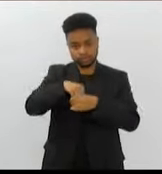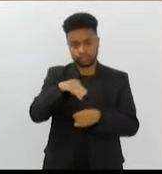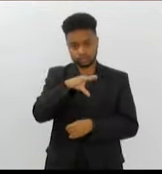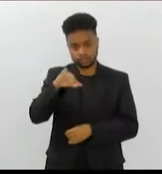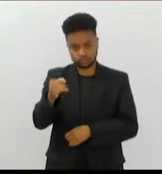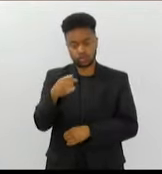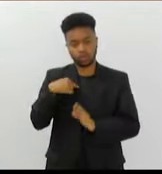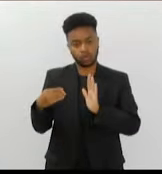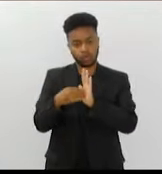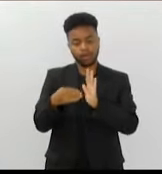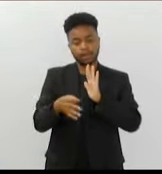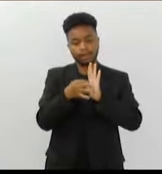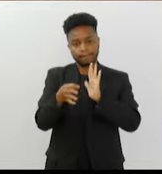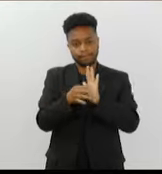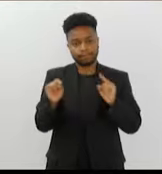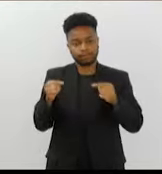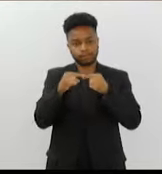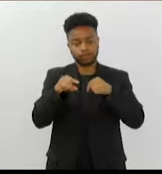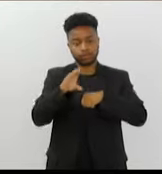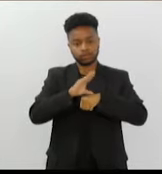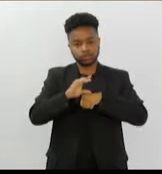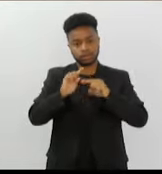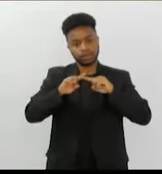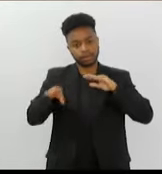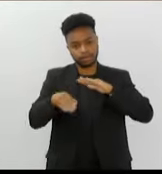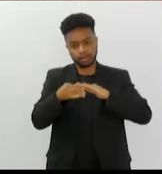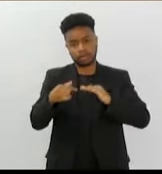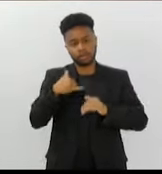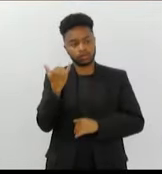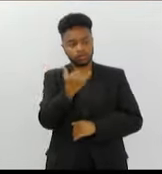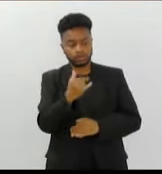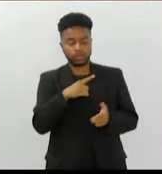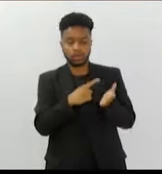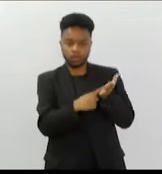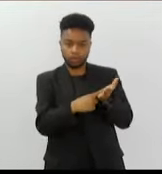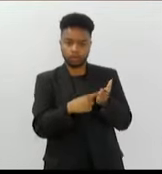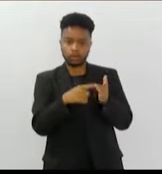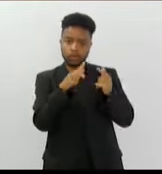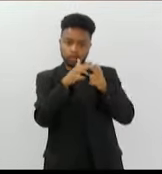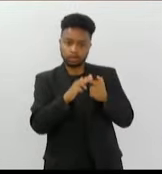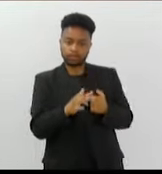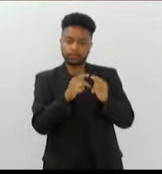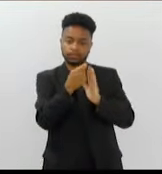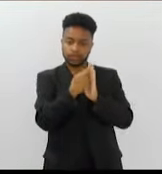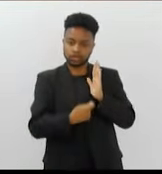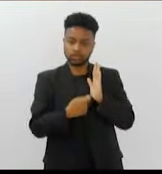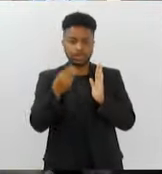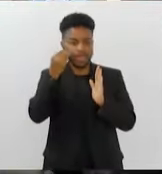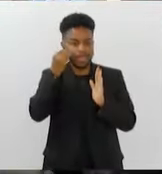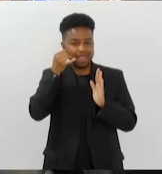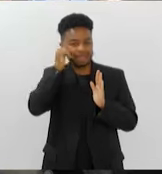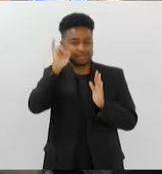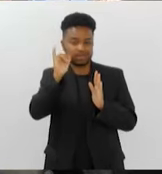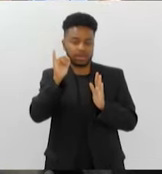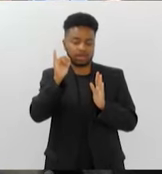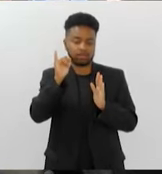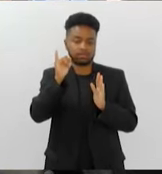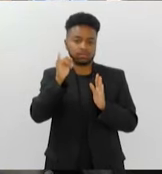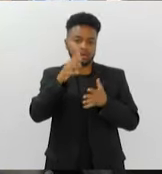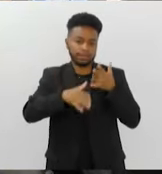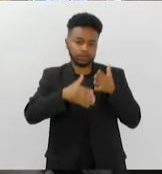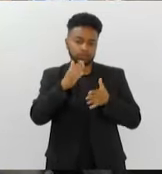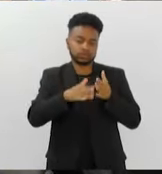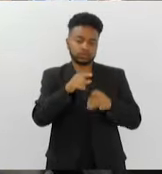Vou dar o parecer pela constitucionalidade com emendas, firmando o compromisso de ajustar o texto para não prejudicar o projeto da deputada Élica. Perfeito.